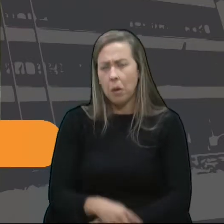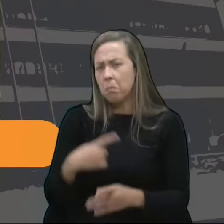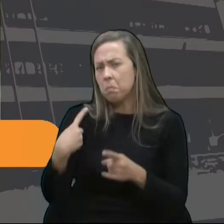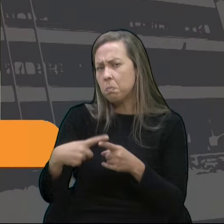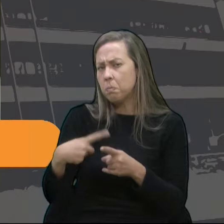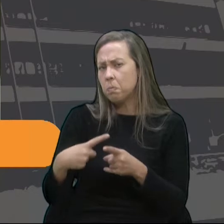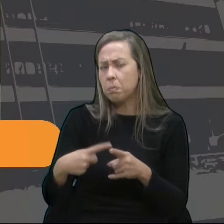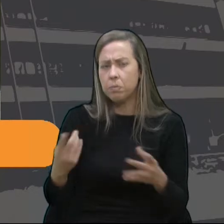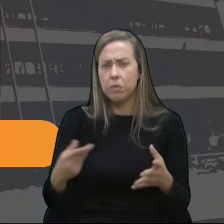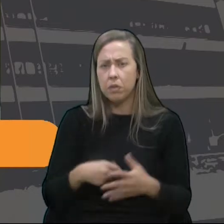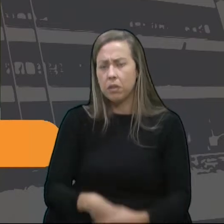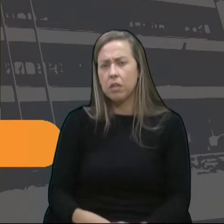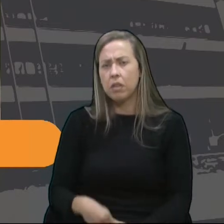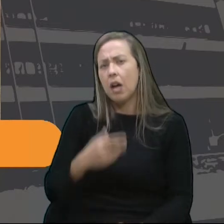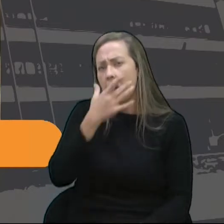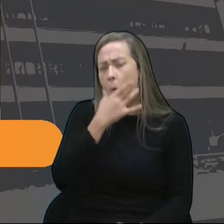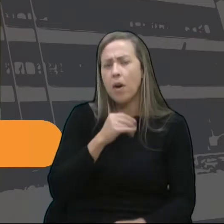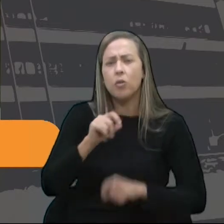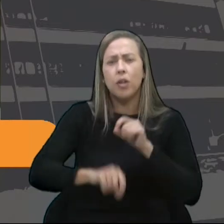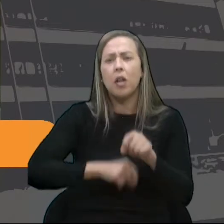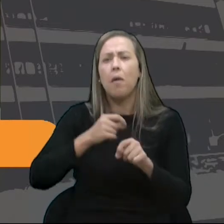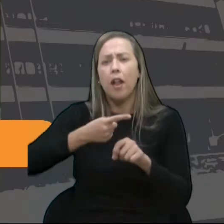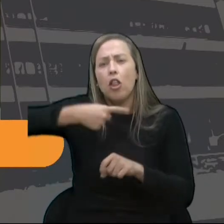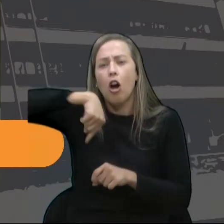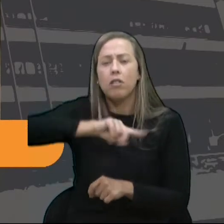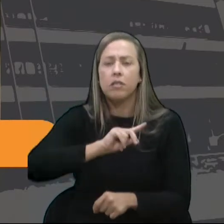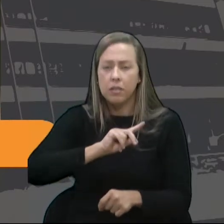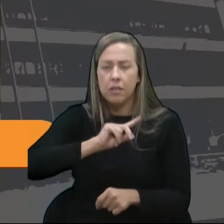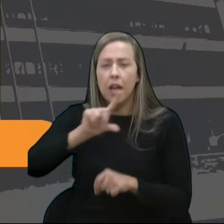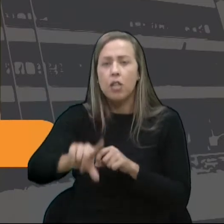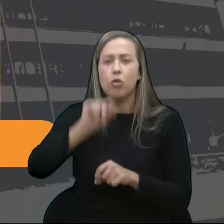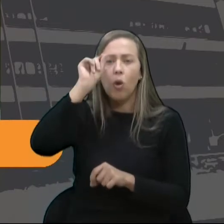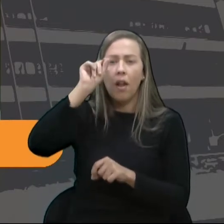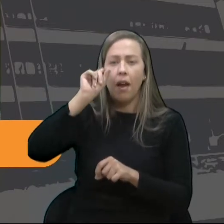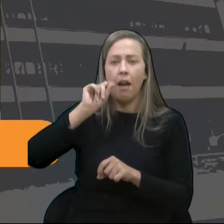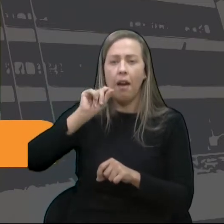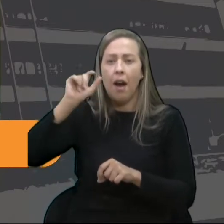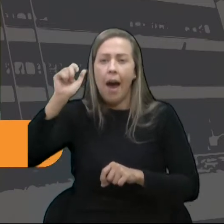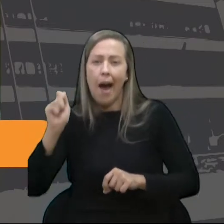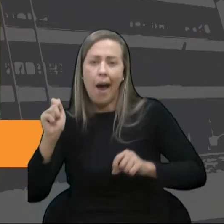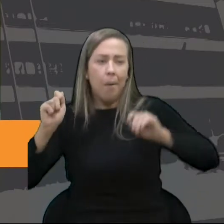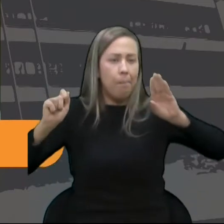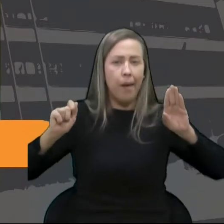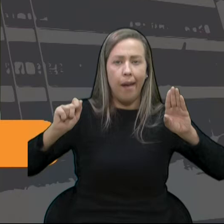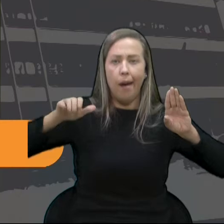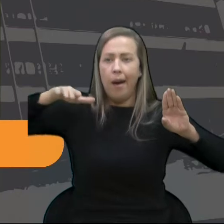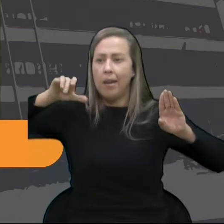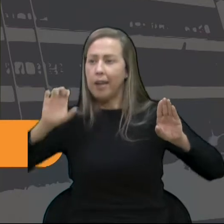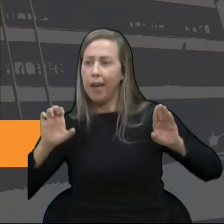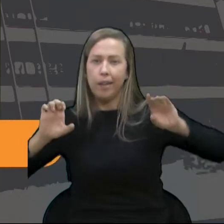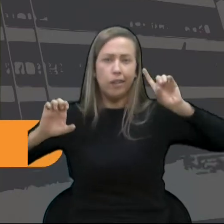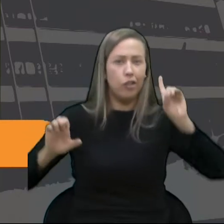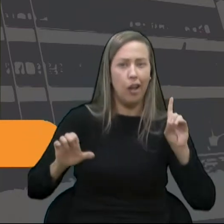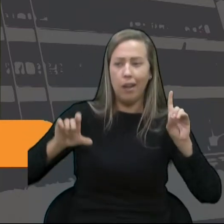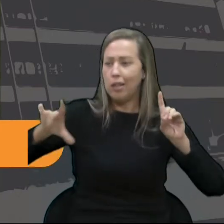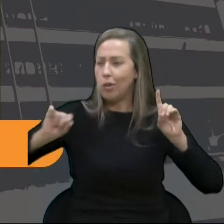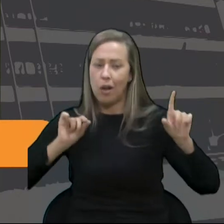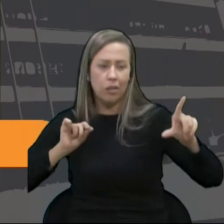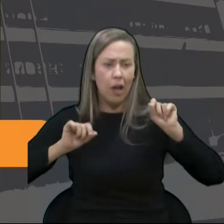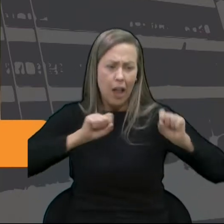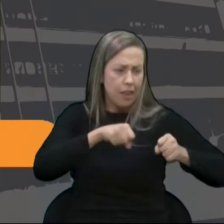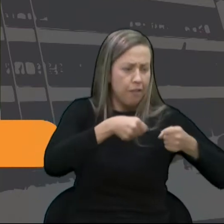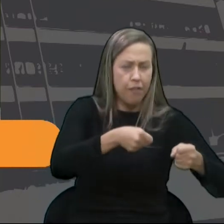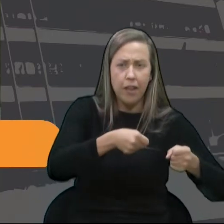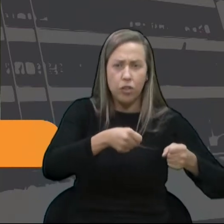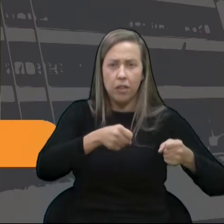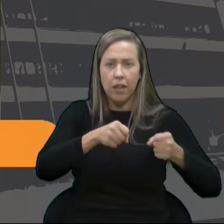Porque eu acho que não cabe a nós escolher um lado ou outro. É o que defende a máscara ou